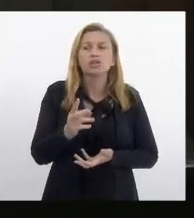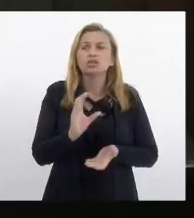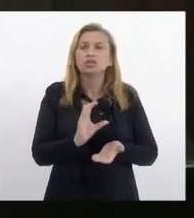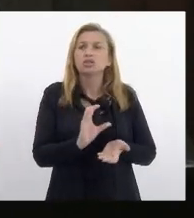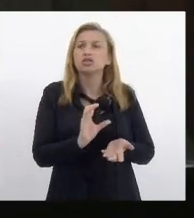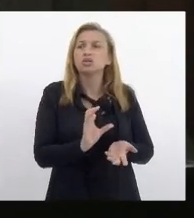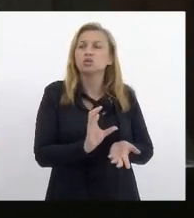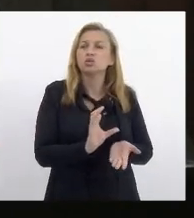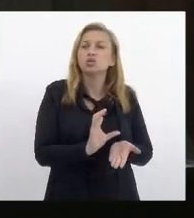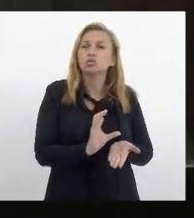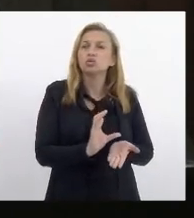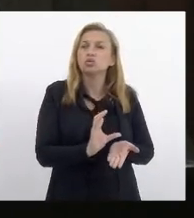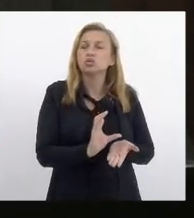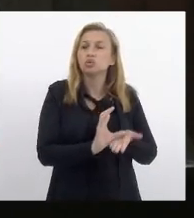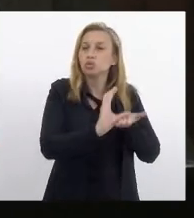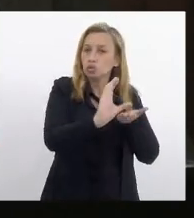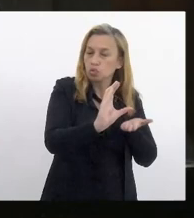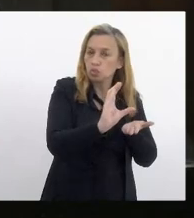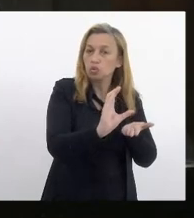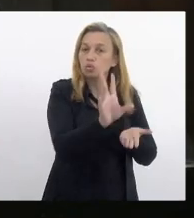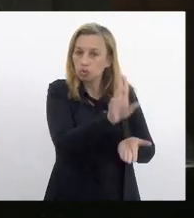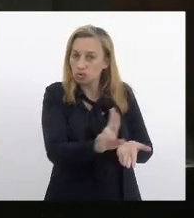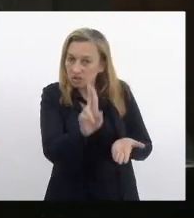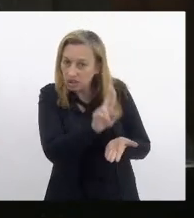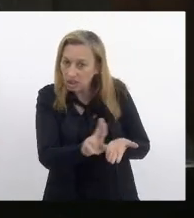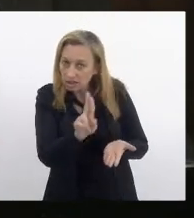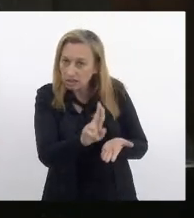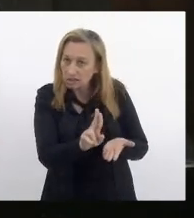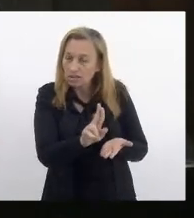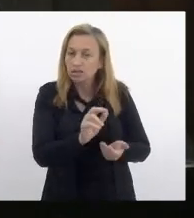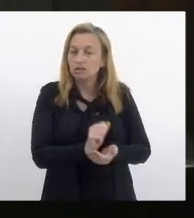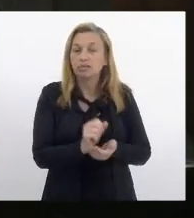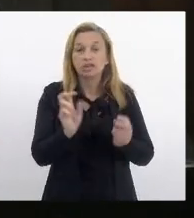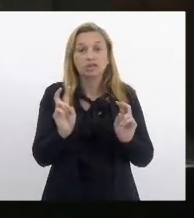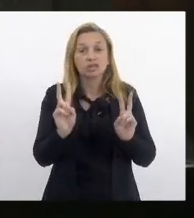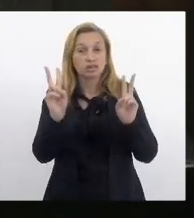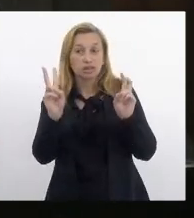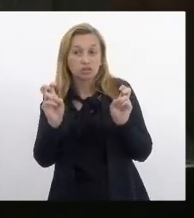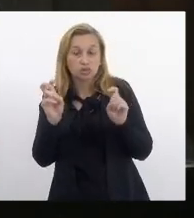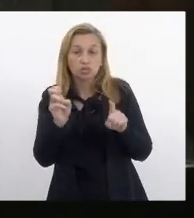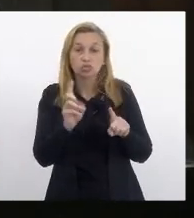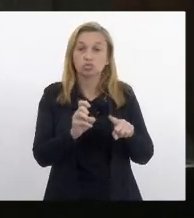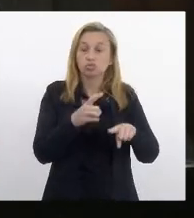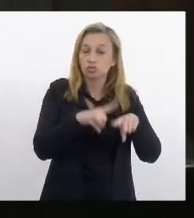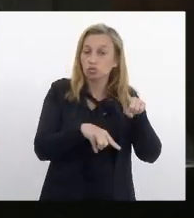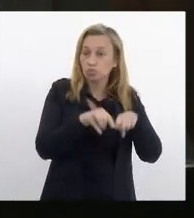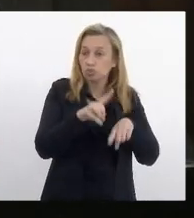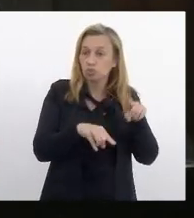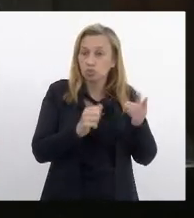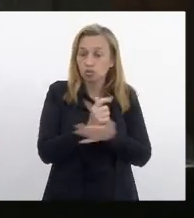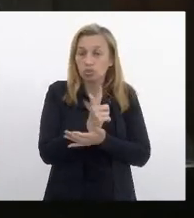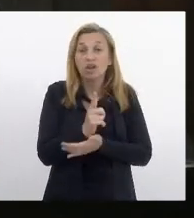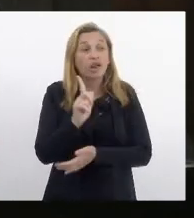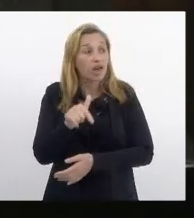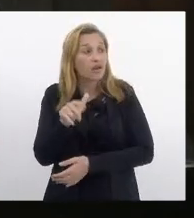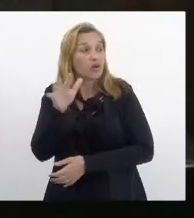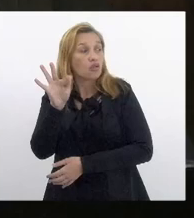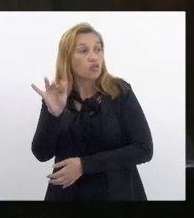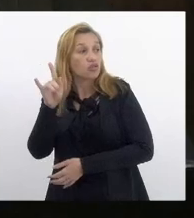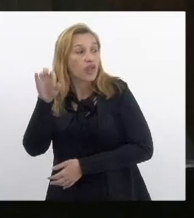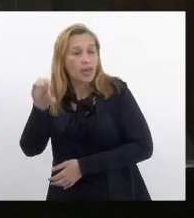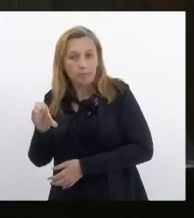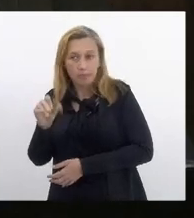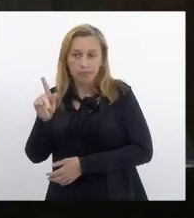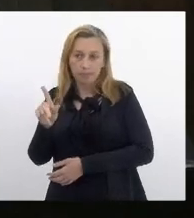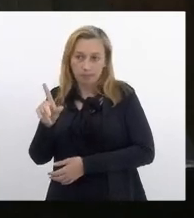recurso usado, a fonte de custeio para essas aquisições, são os recursos do Fundeb, deputado